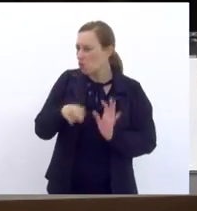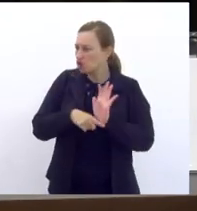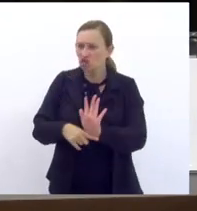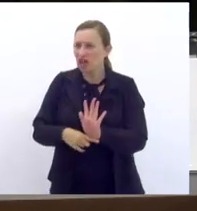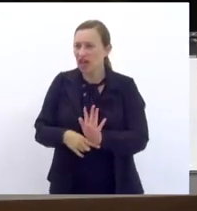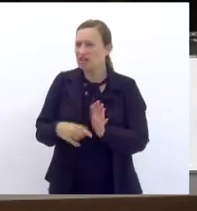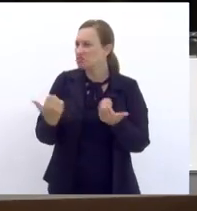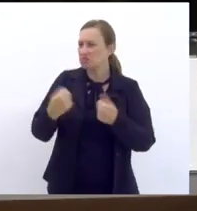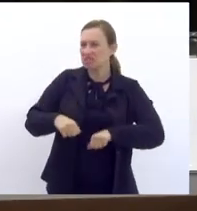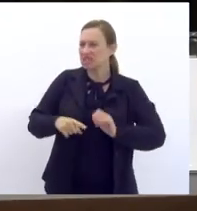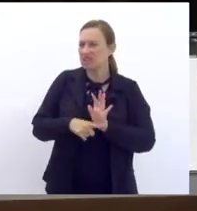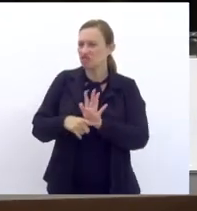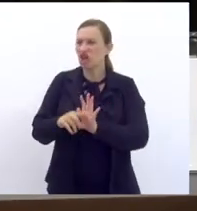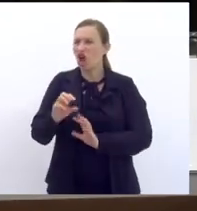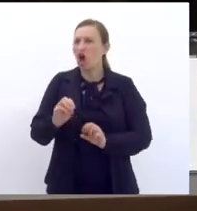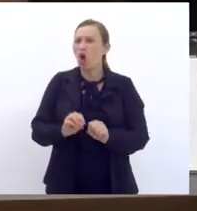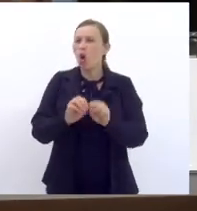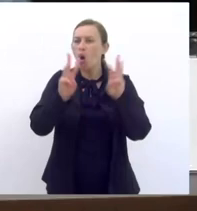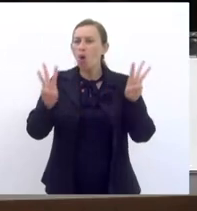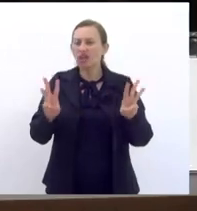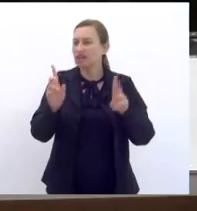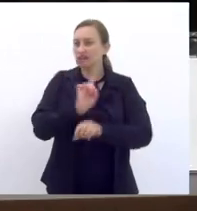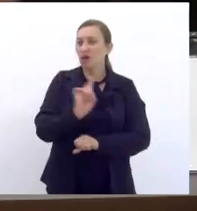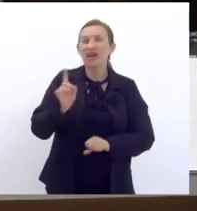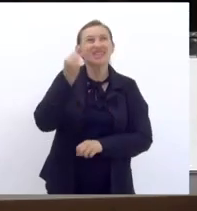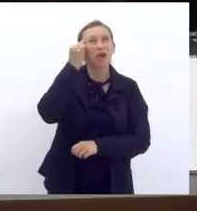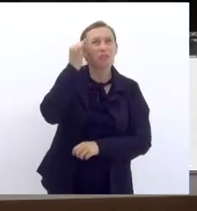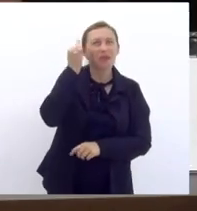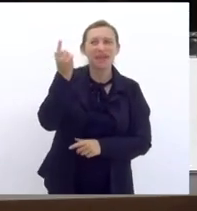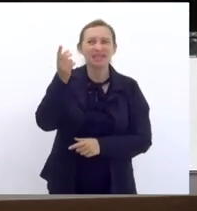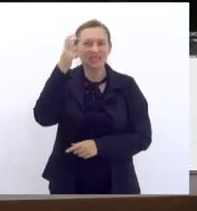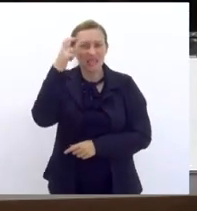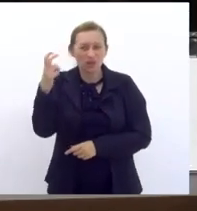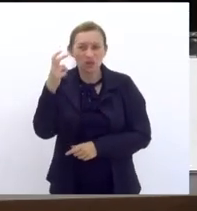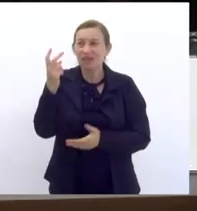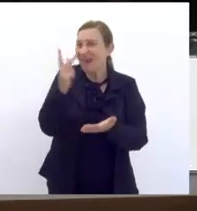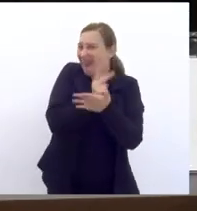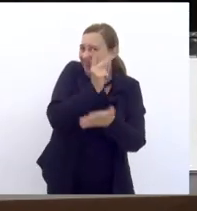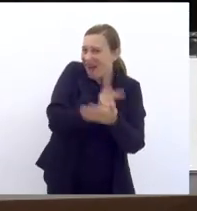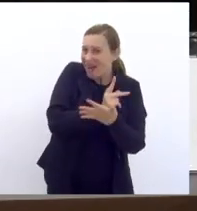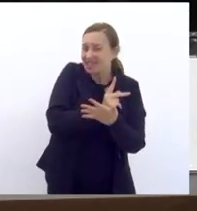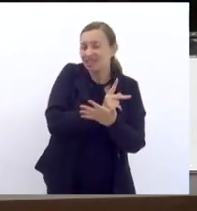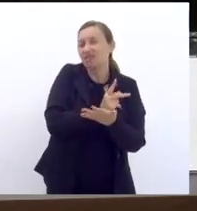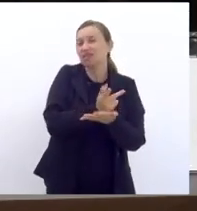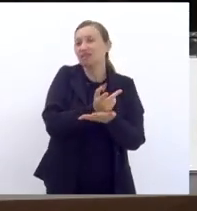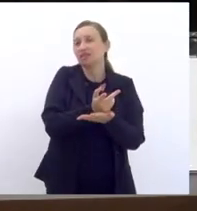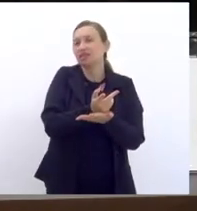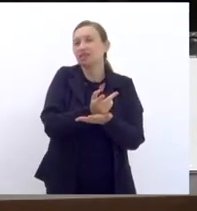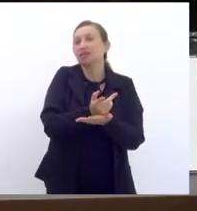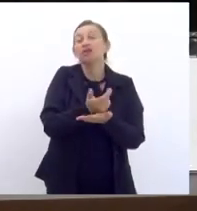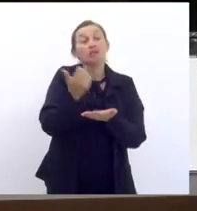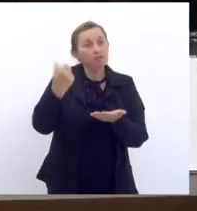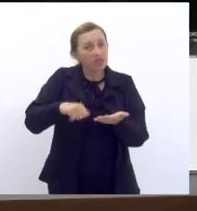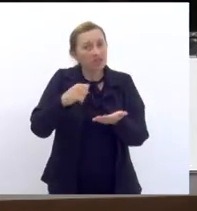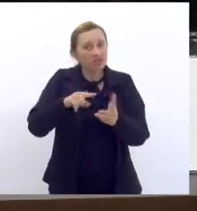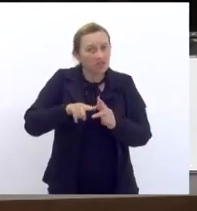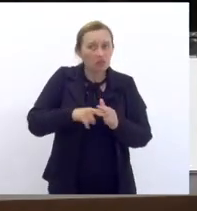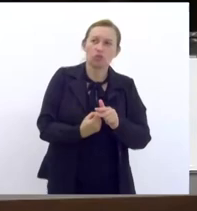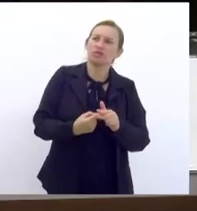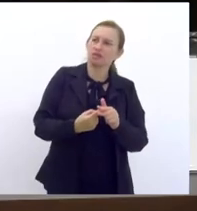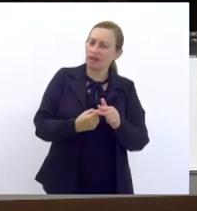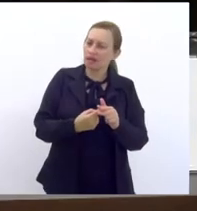não tinha que ajudar ONG Então essa mentalidade essa cultura equivocada ela tem que ser revertida